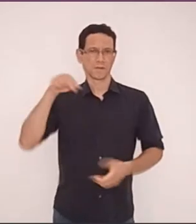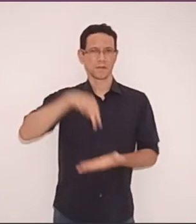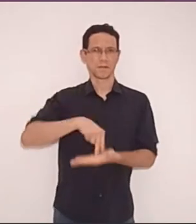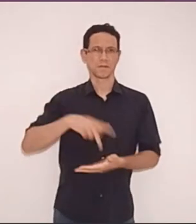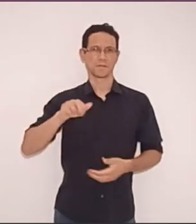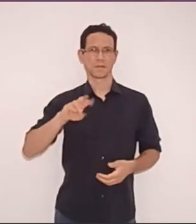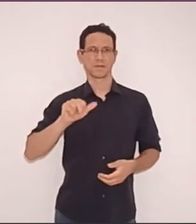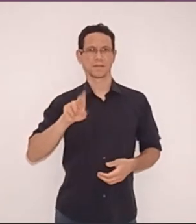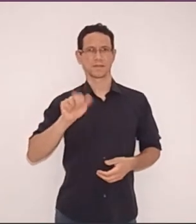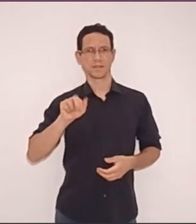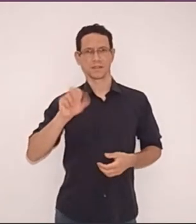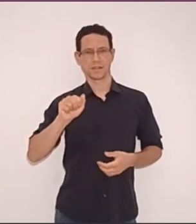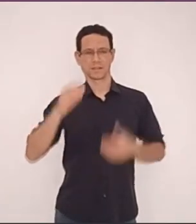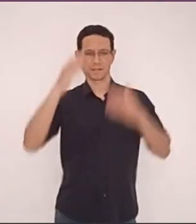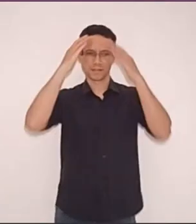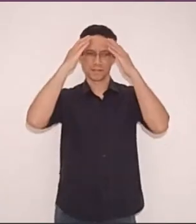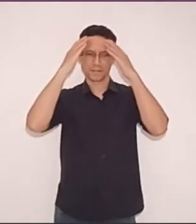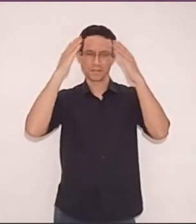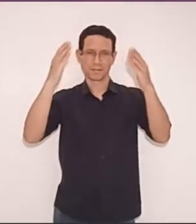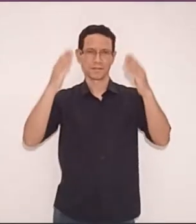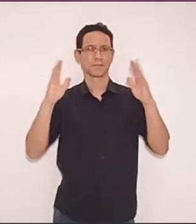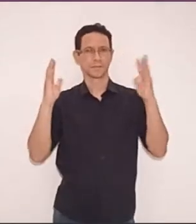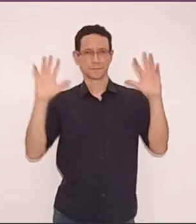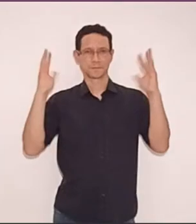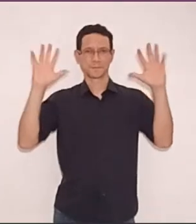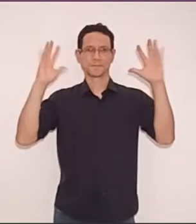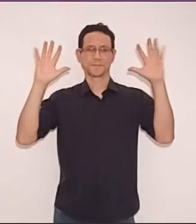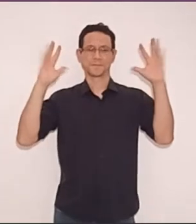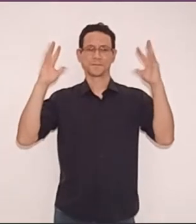preta Rara gratidão tem